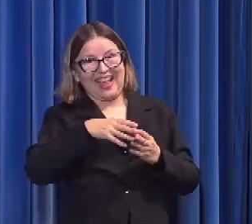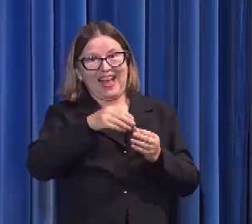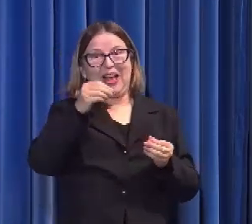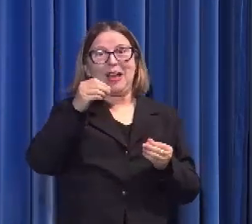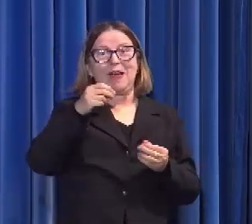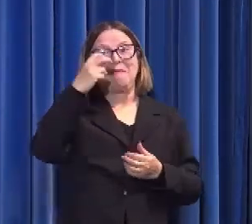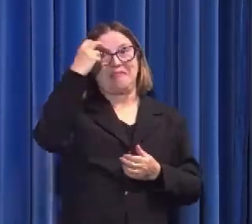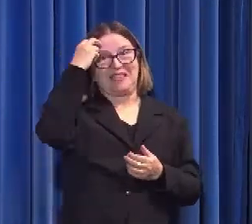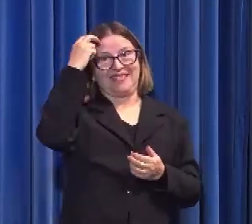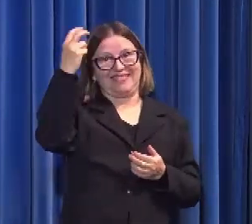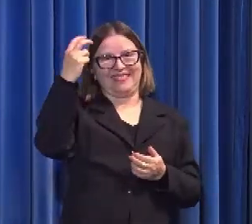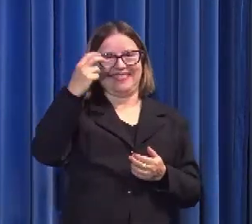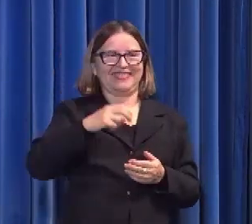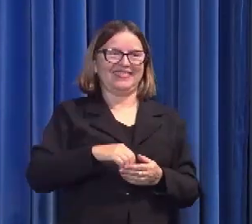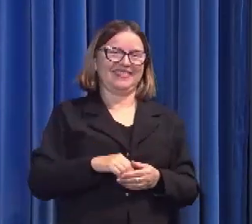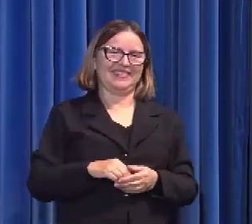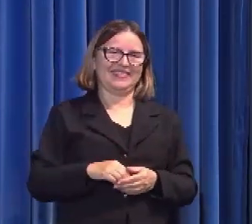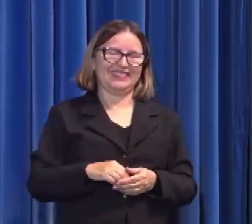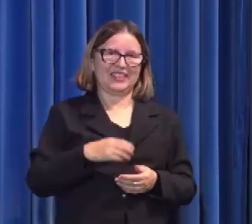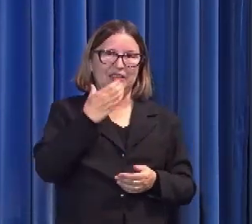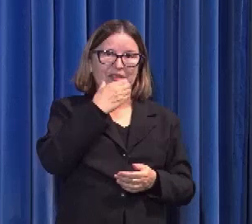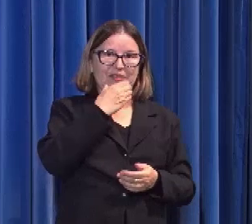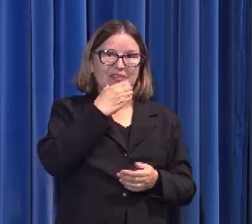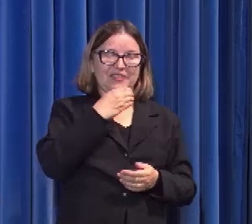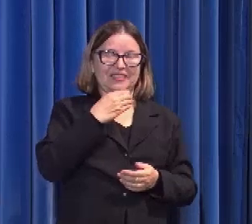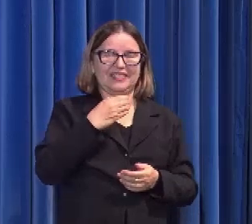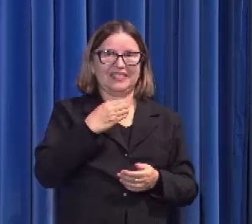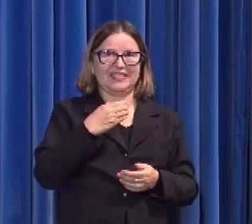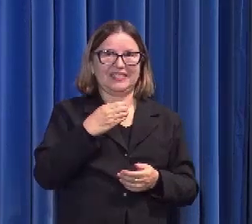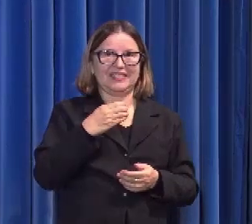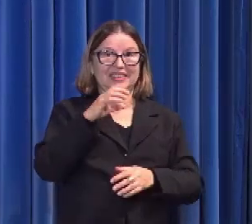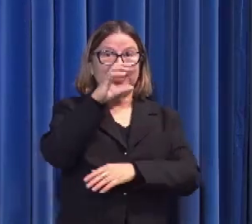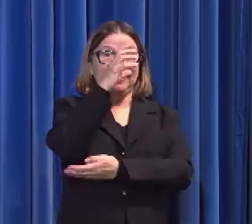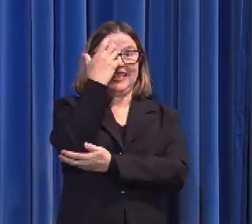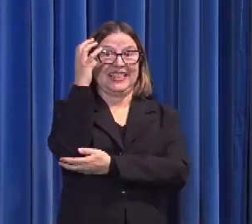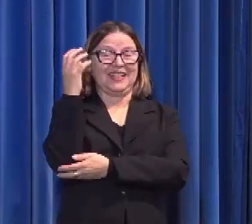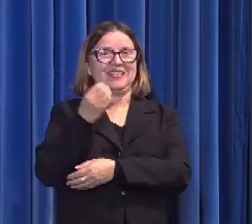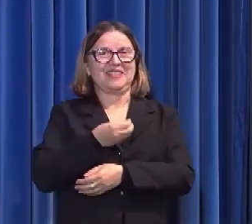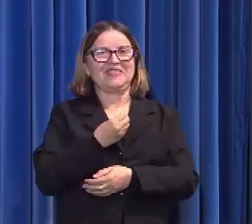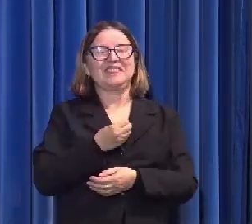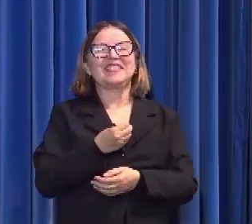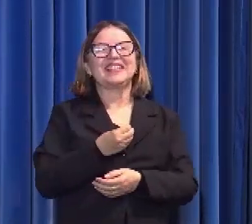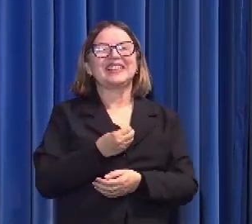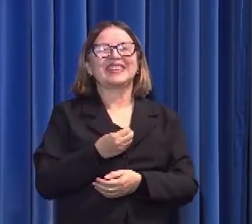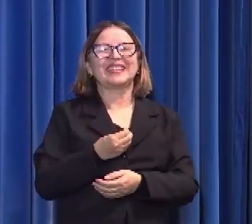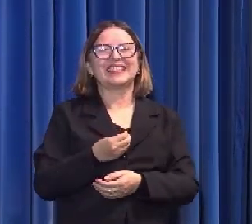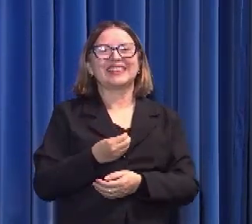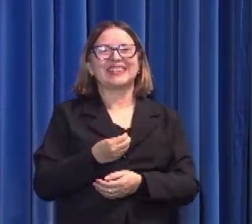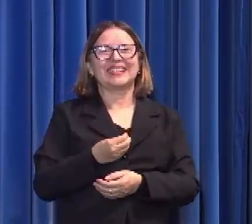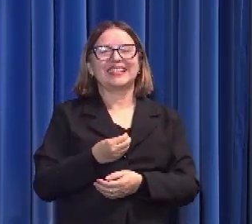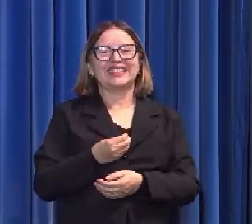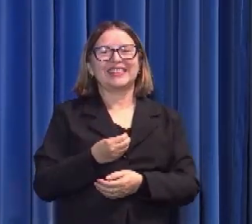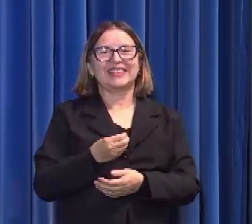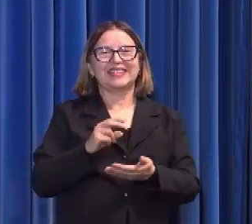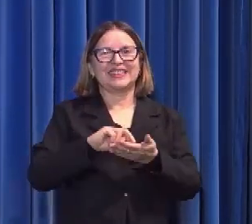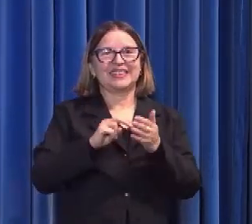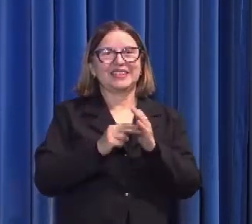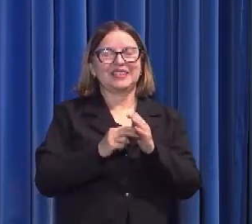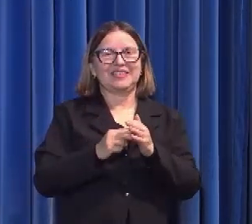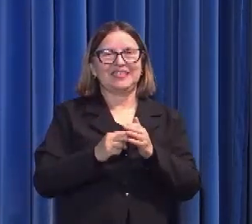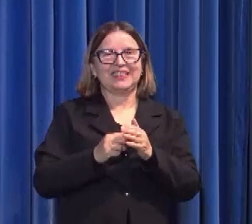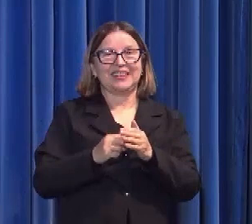é o fruto da árvore de vida é ganhar vidas